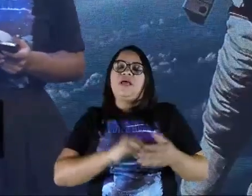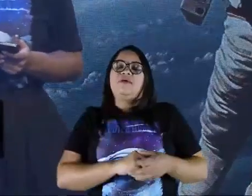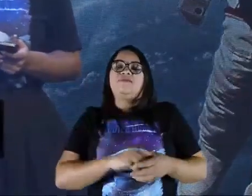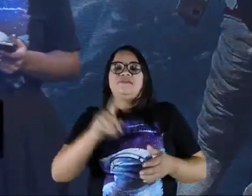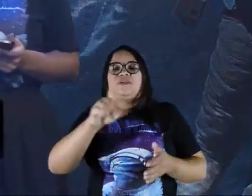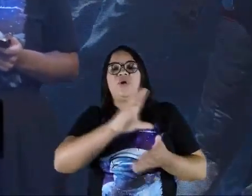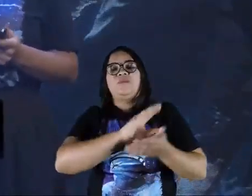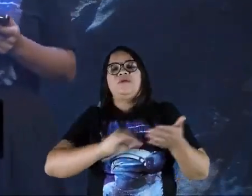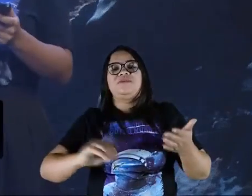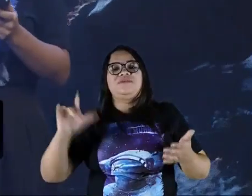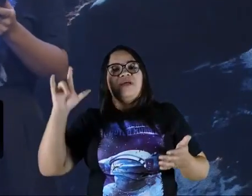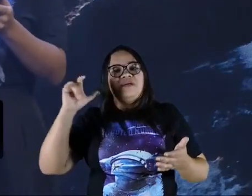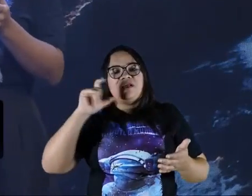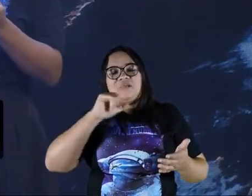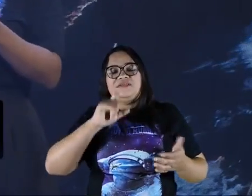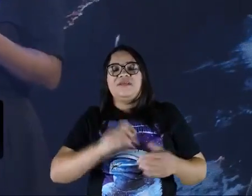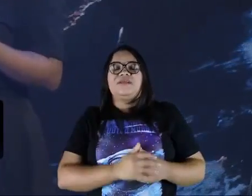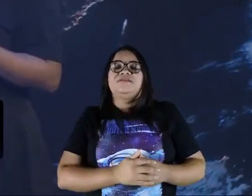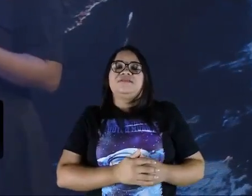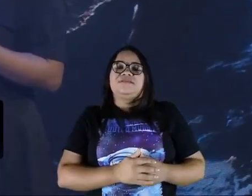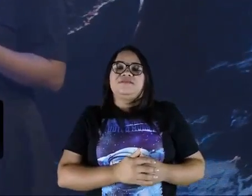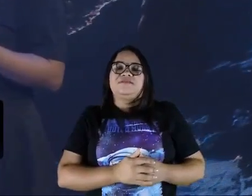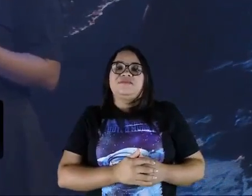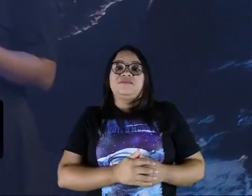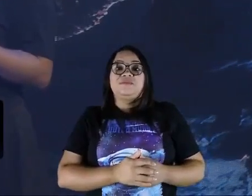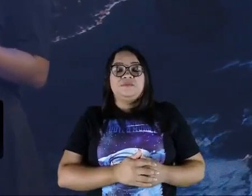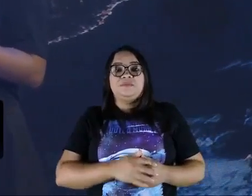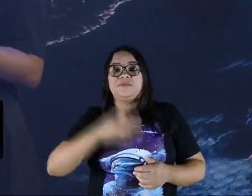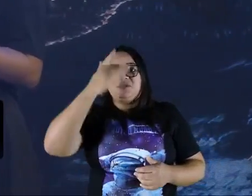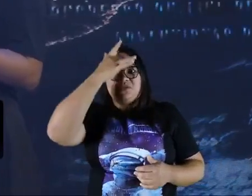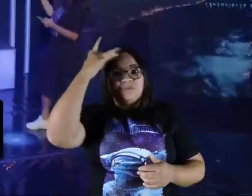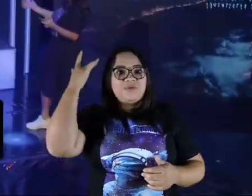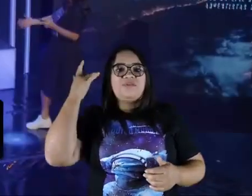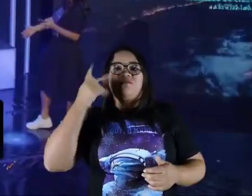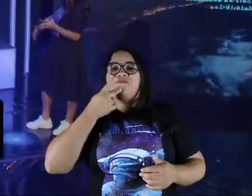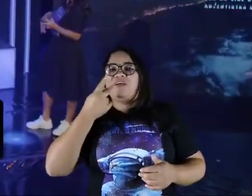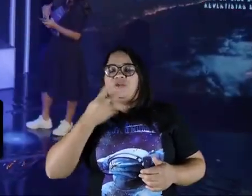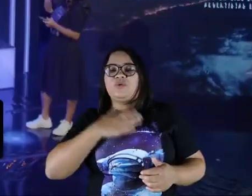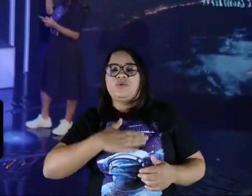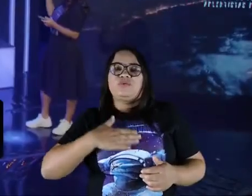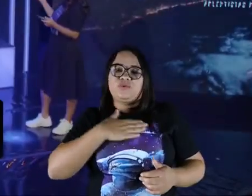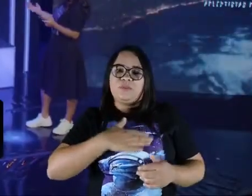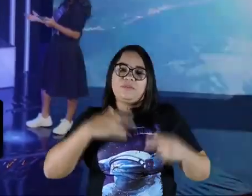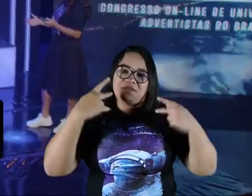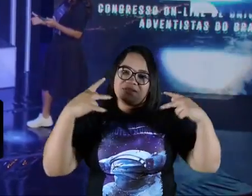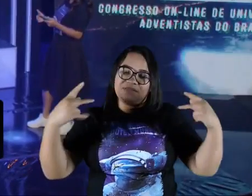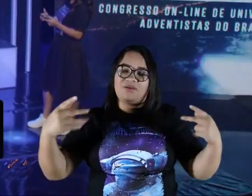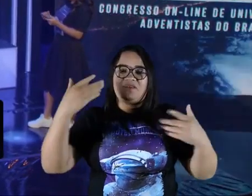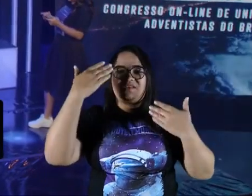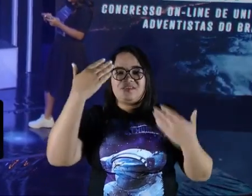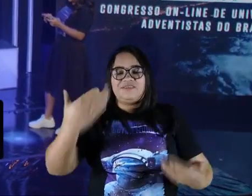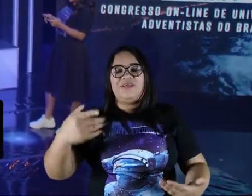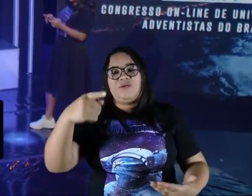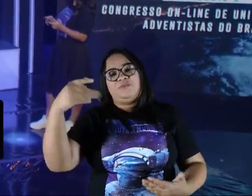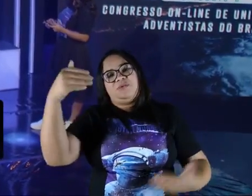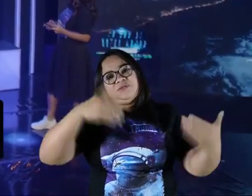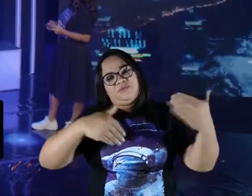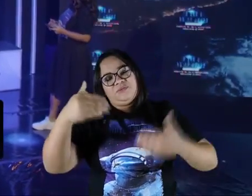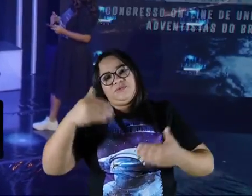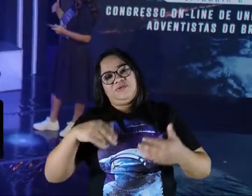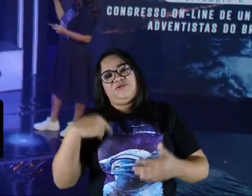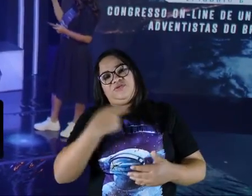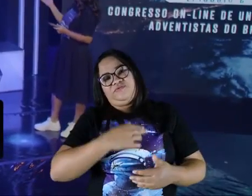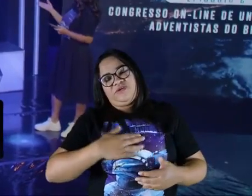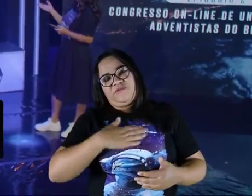você acompanhar aí. Você que está aí comentando. Muita gente, Pastor Stanley, comentando que gostou muito da mensagem, agradecendo pela sua participação. A gente